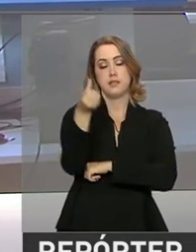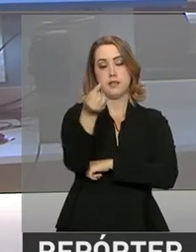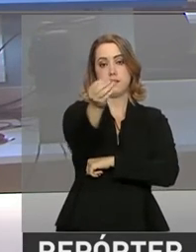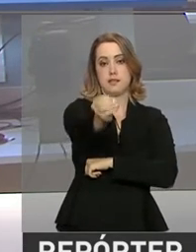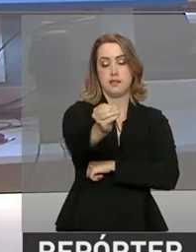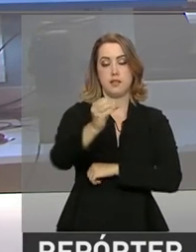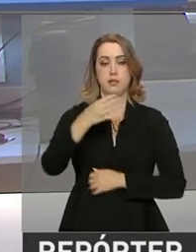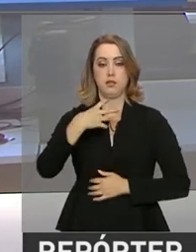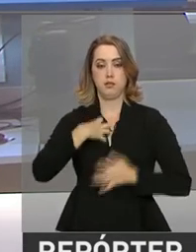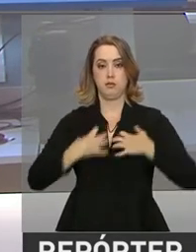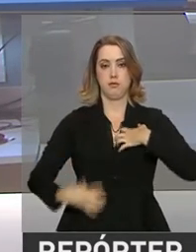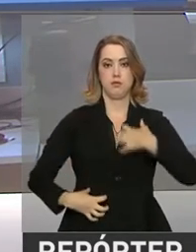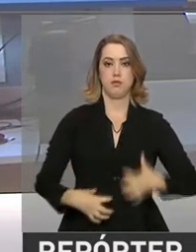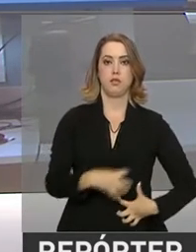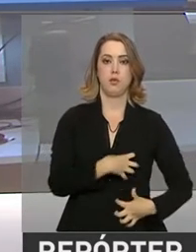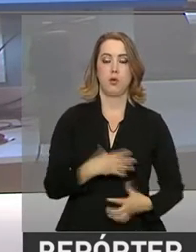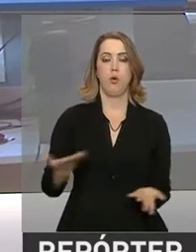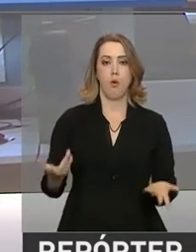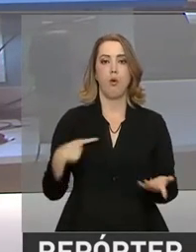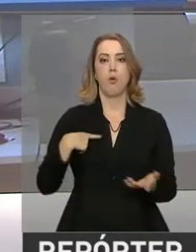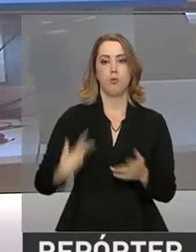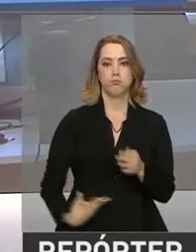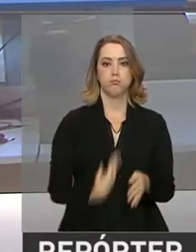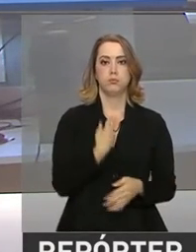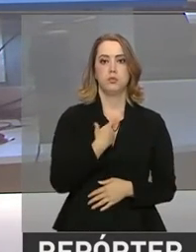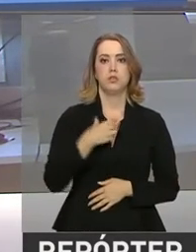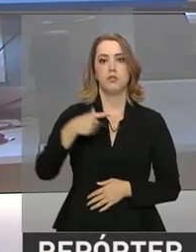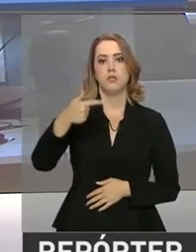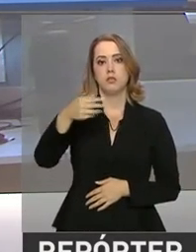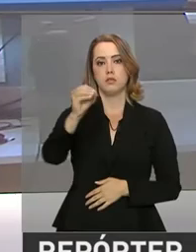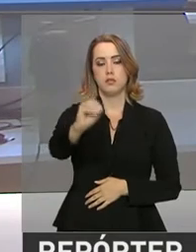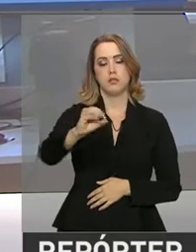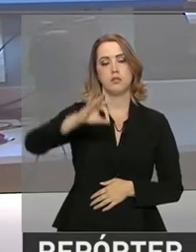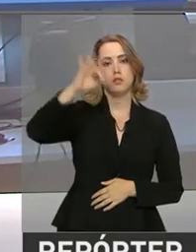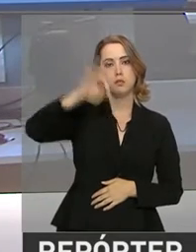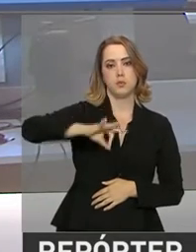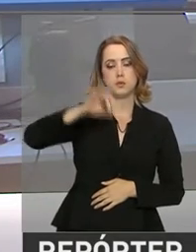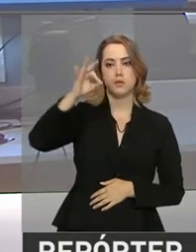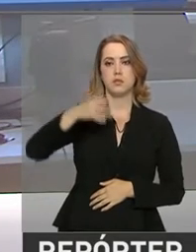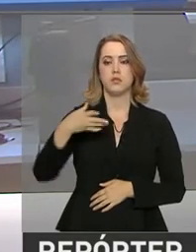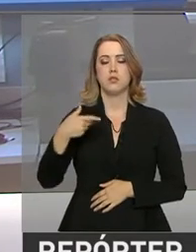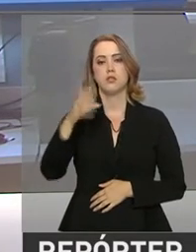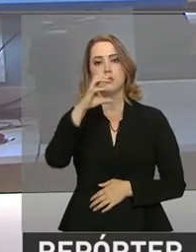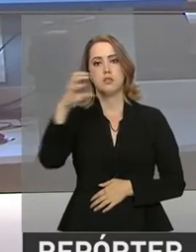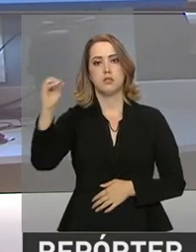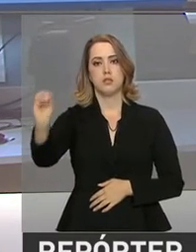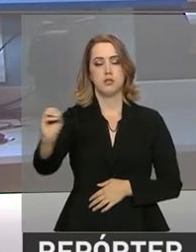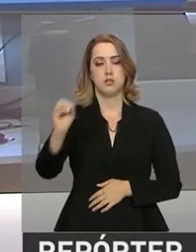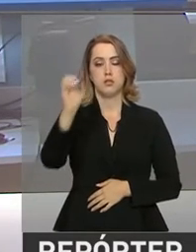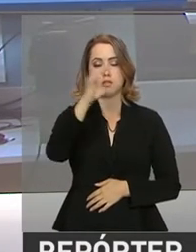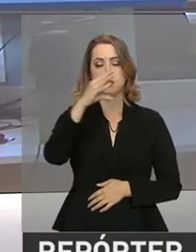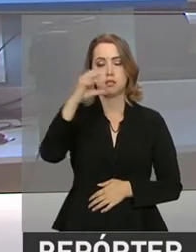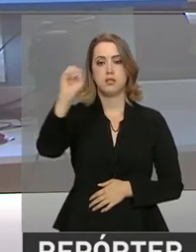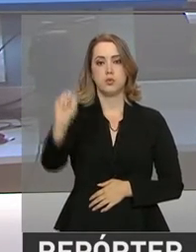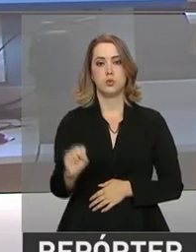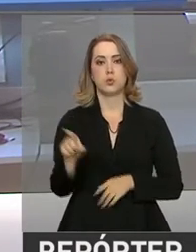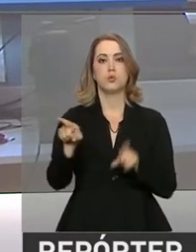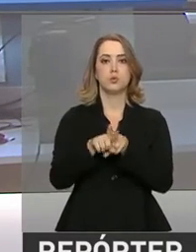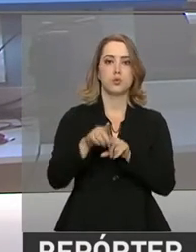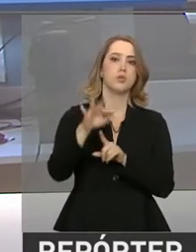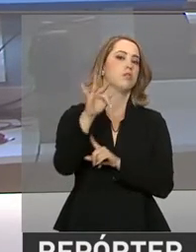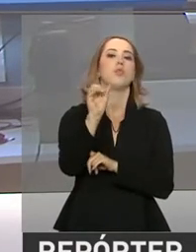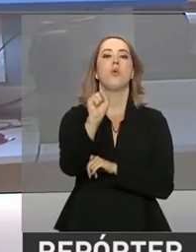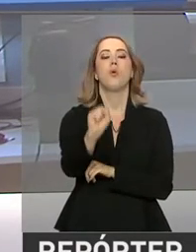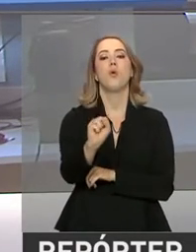a região centro-sul do Brasil concentrou setenta por cento dos votos a determinação do presidente Michel Temer a Fabi e passou uma ter aviões